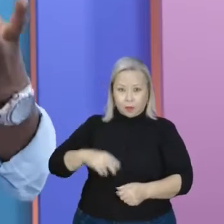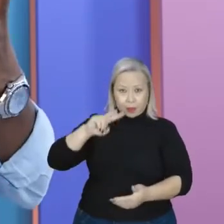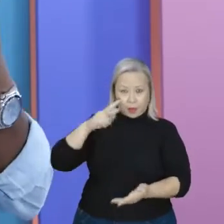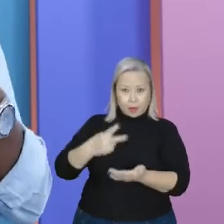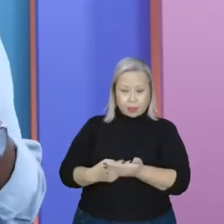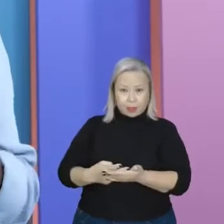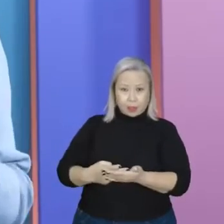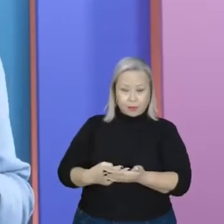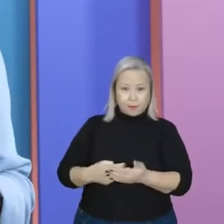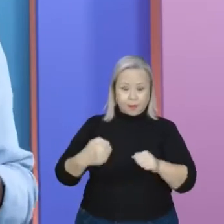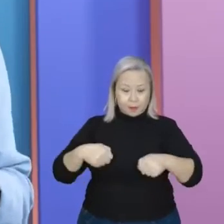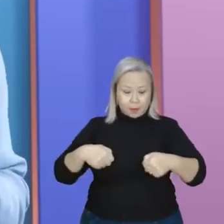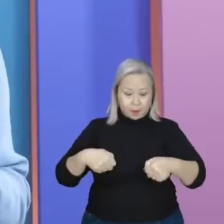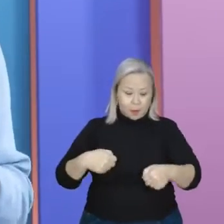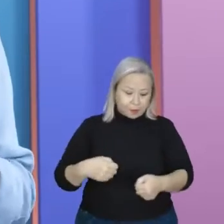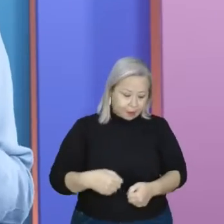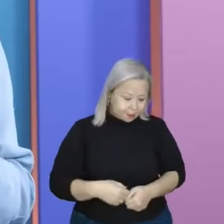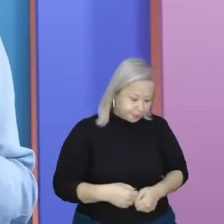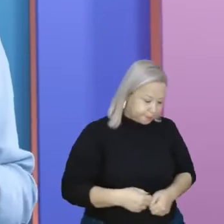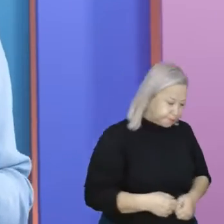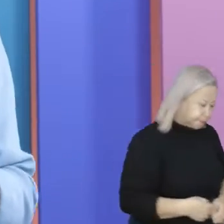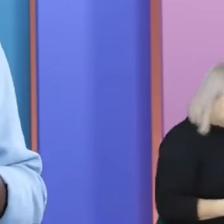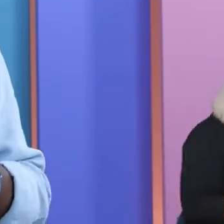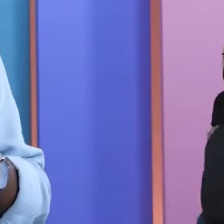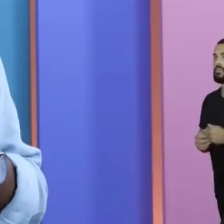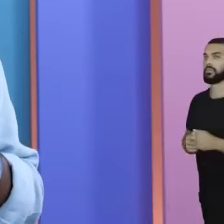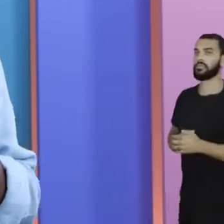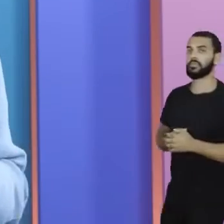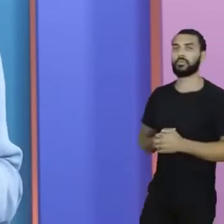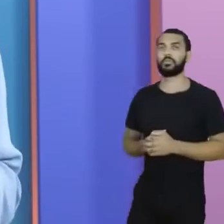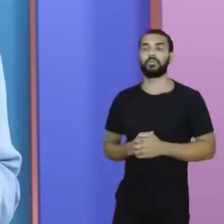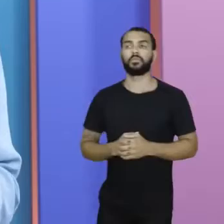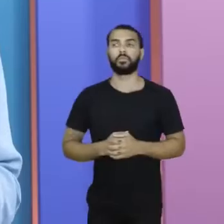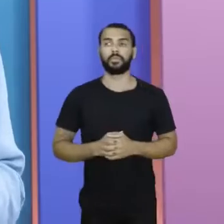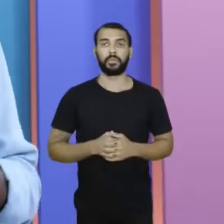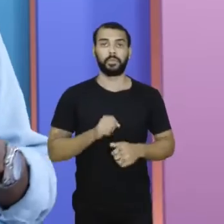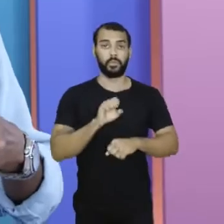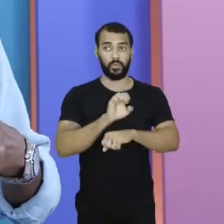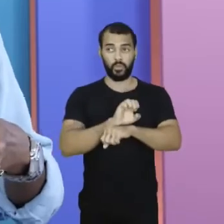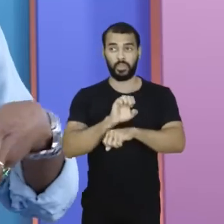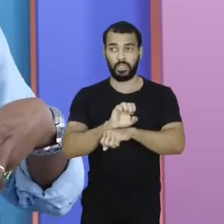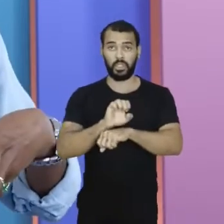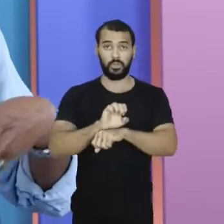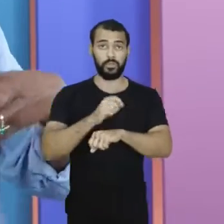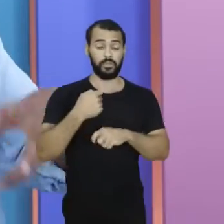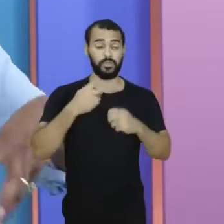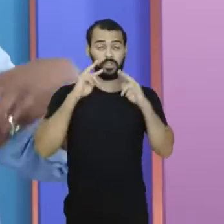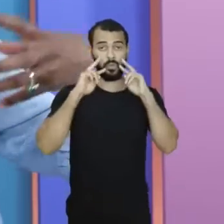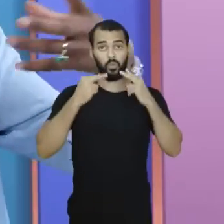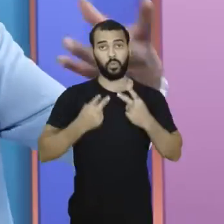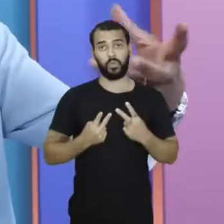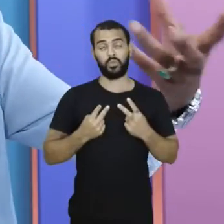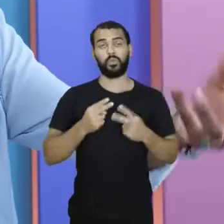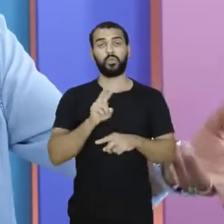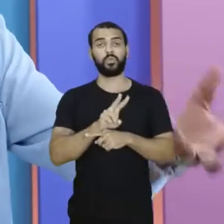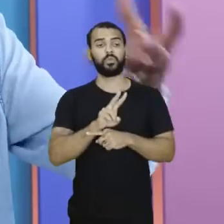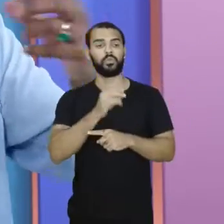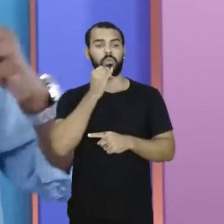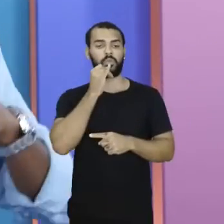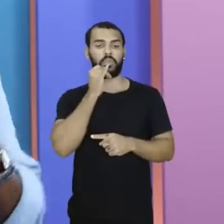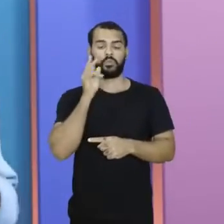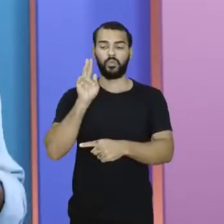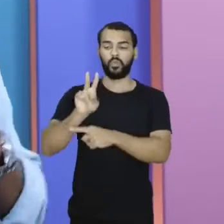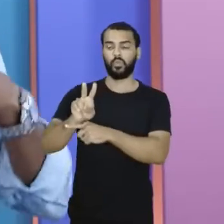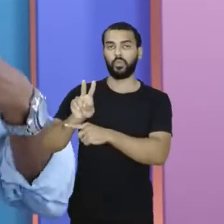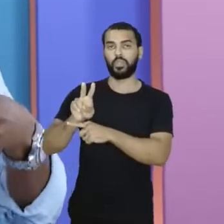o Estado tem que reconhecer o cuidado como uma questão. Então, a gente precisa ter proteção ao